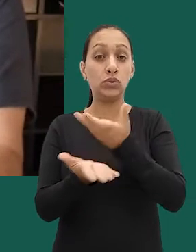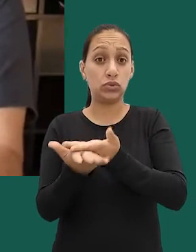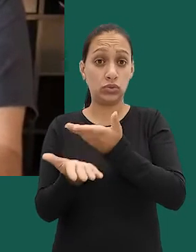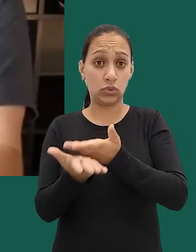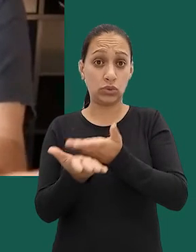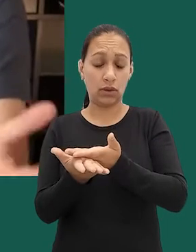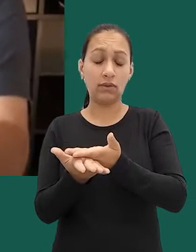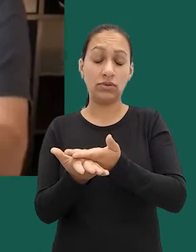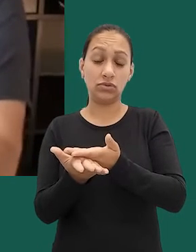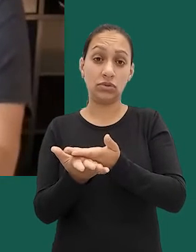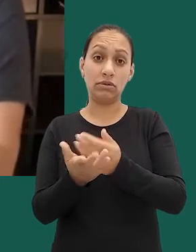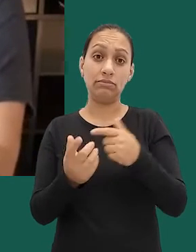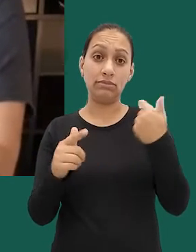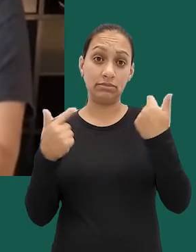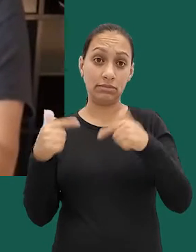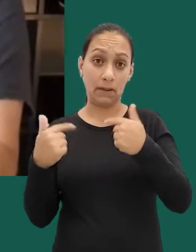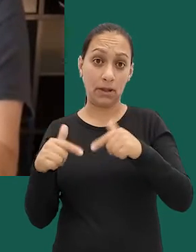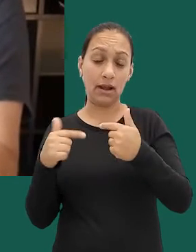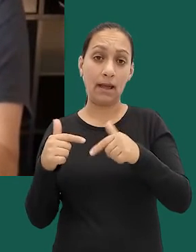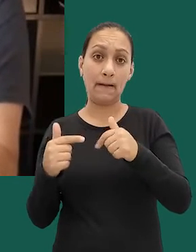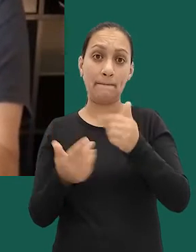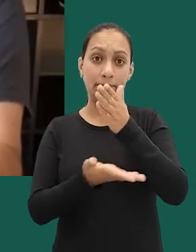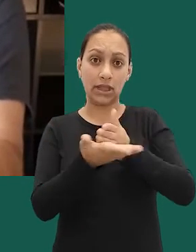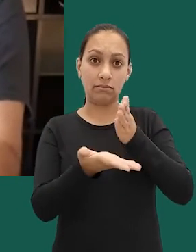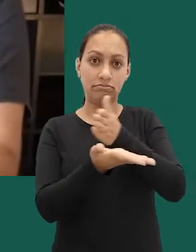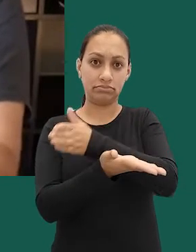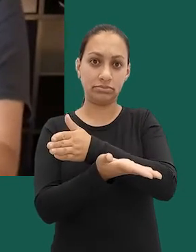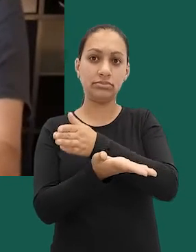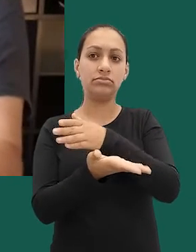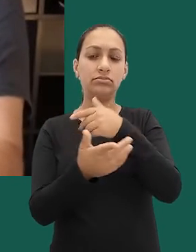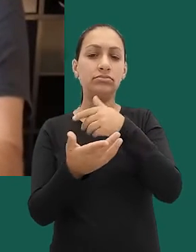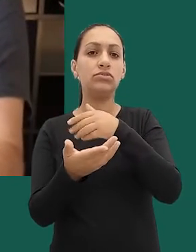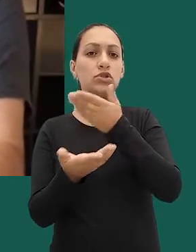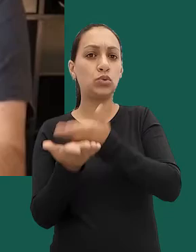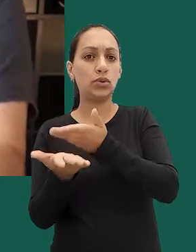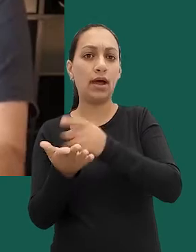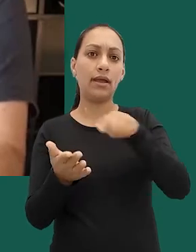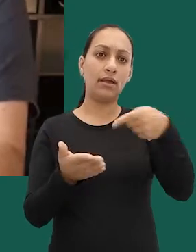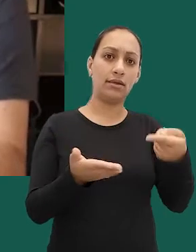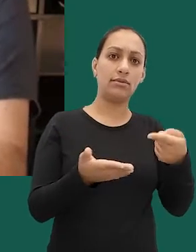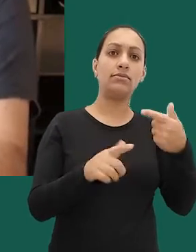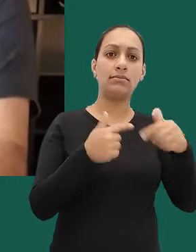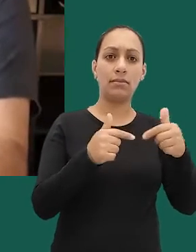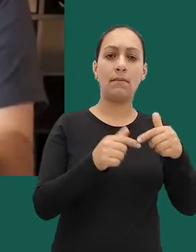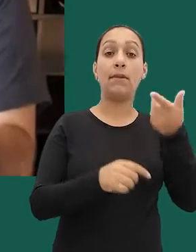ou part-time, e depois eu poderia trabalhar full-time para conseguir um visto em algum lugar.